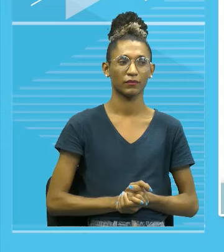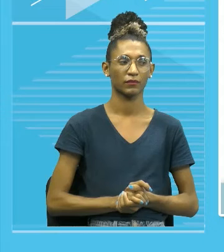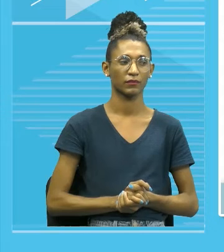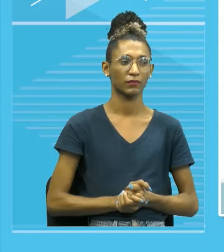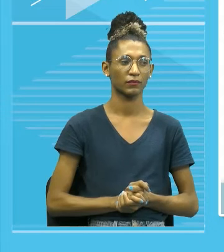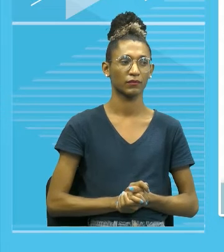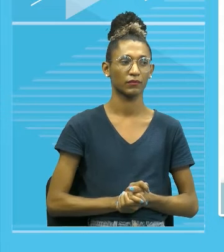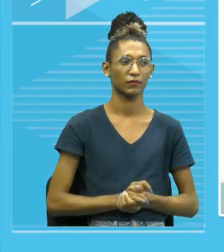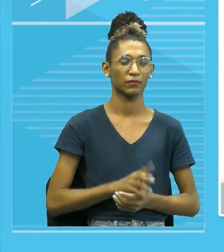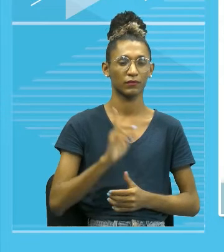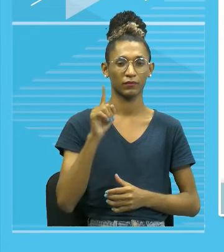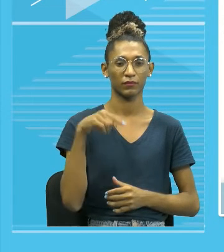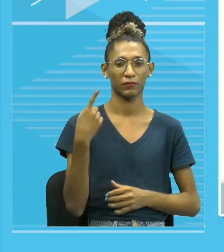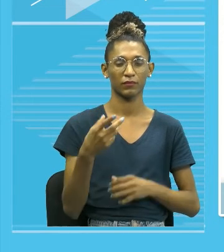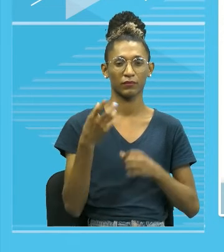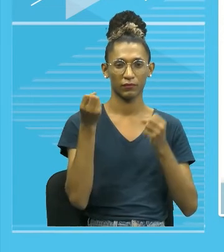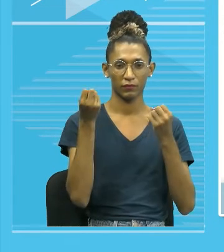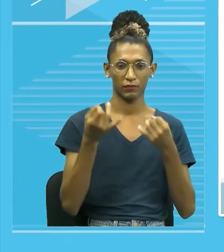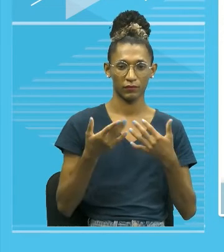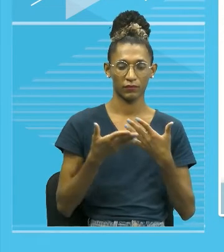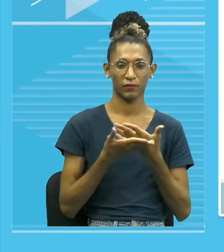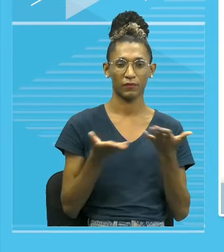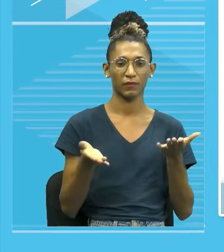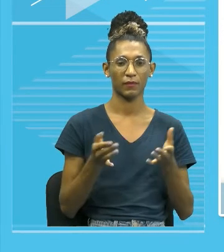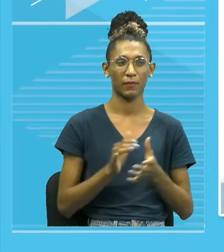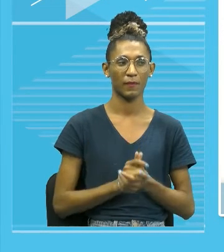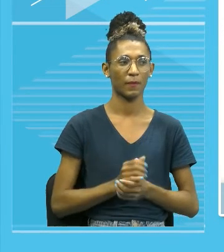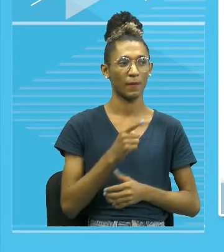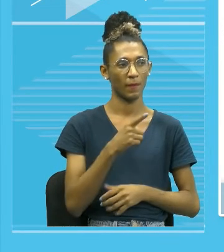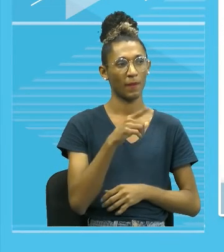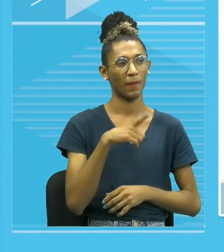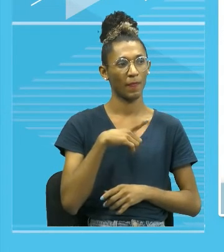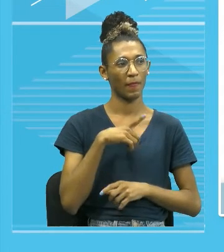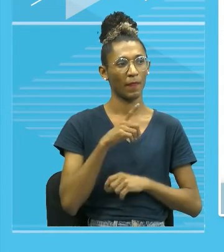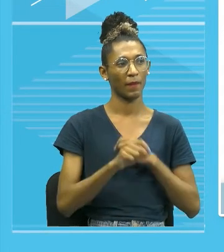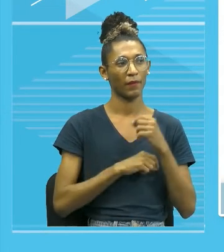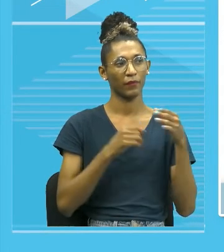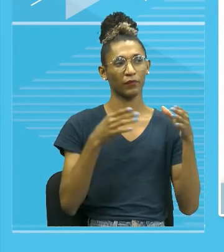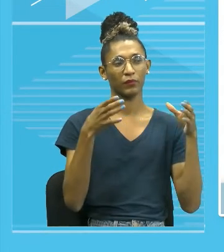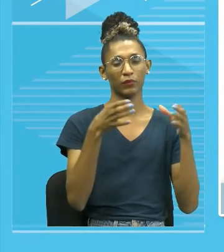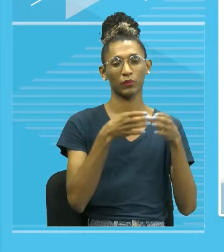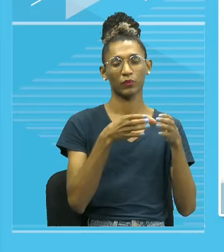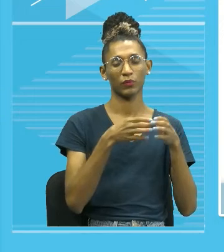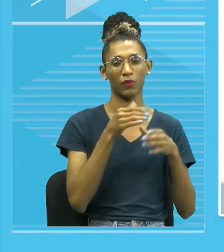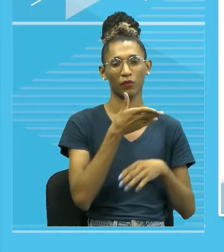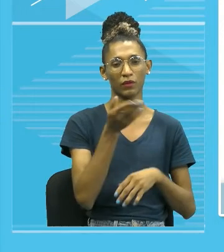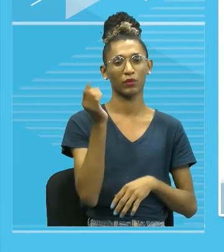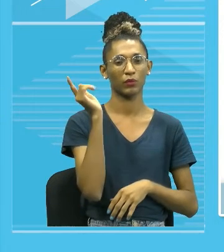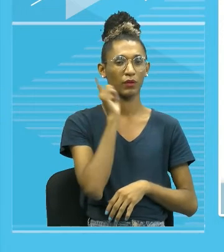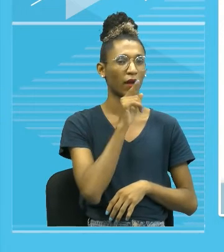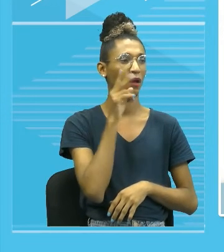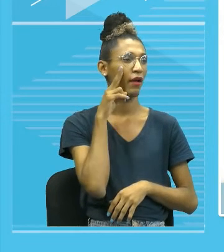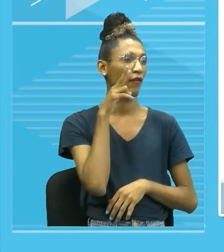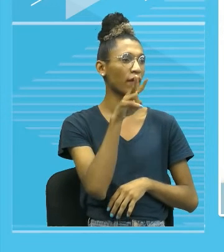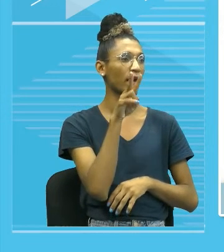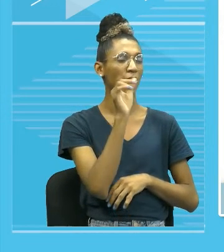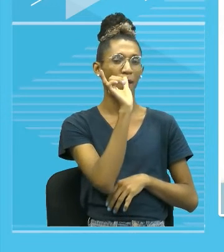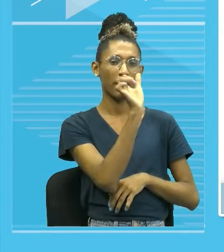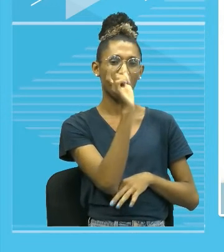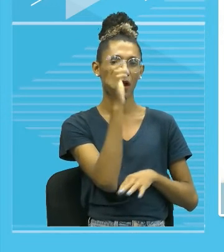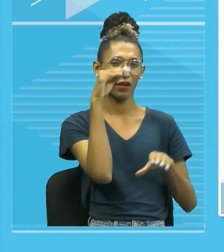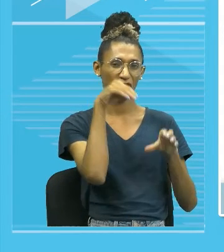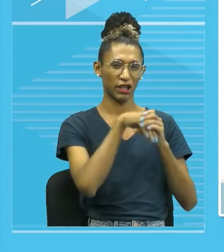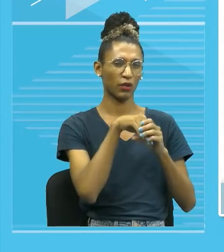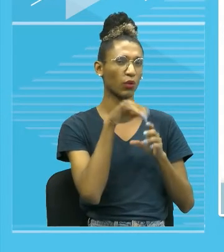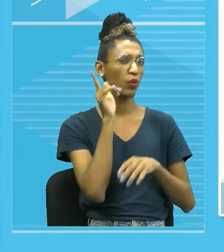Depois eu conto para vocês ó aqui tem é lá classe Vocês conseguem enxergar bem O slide as palavras no slide